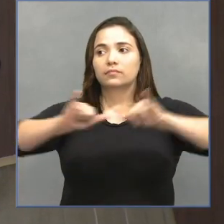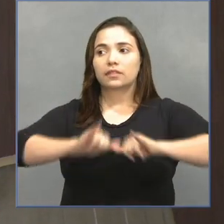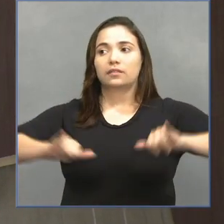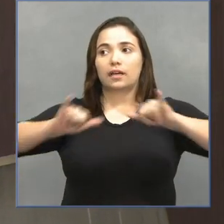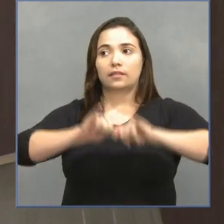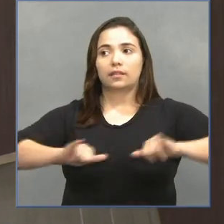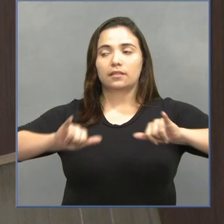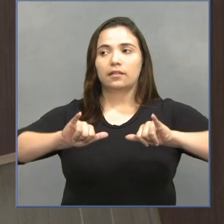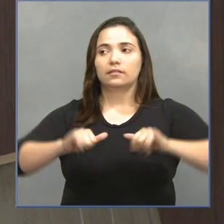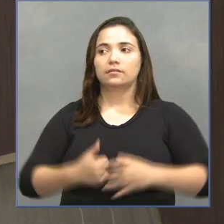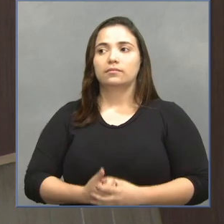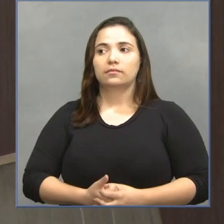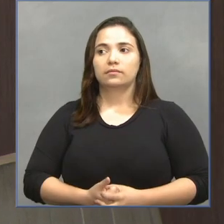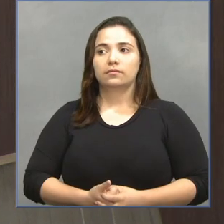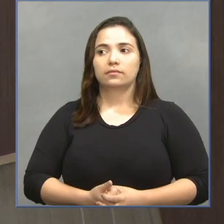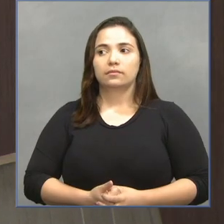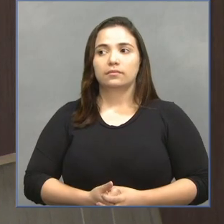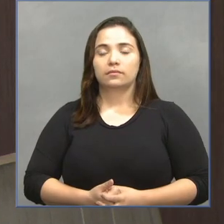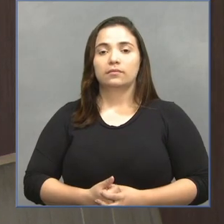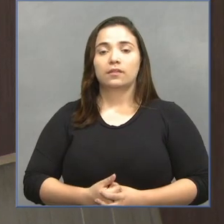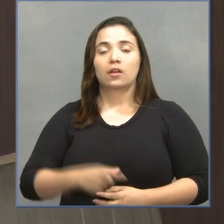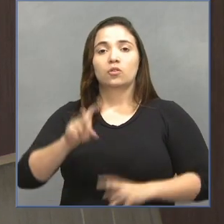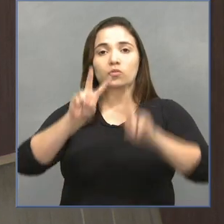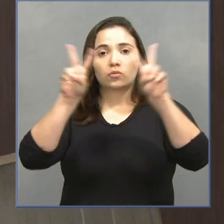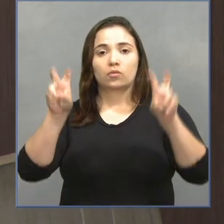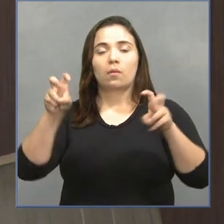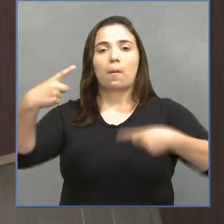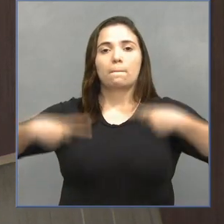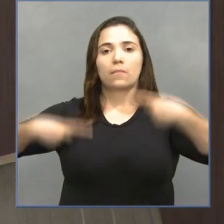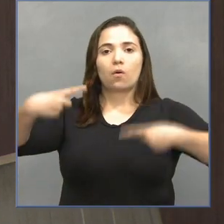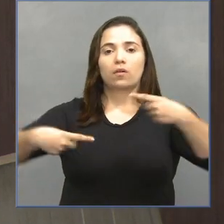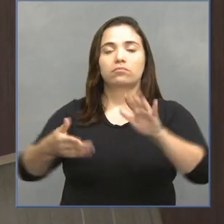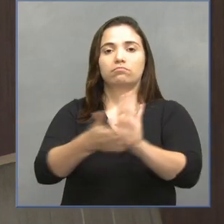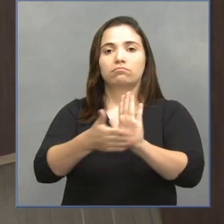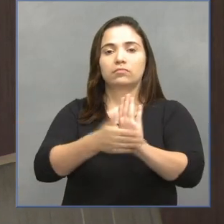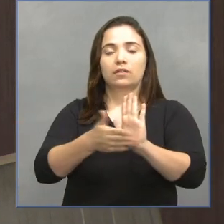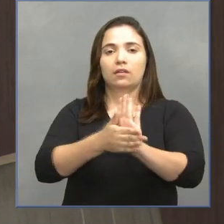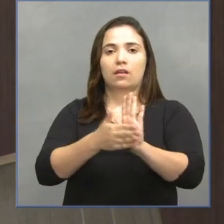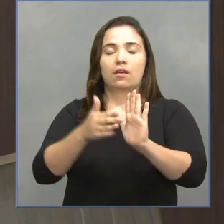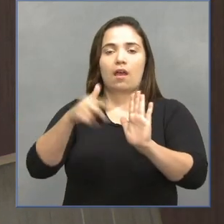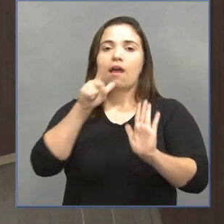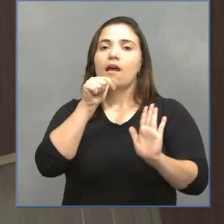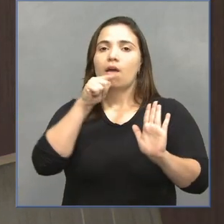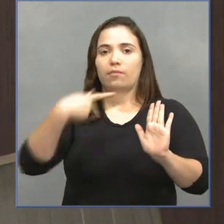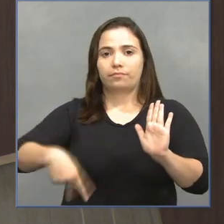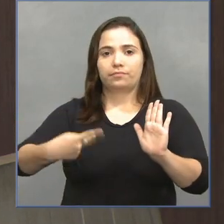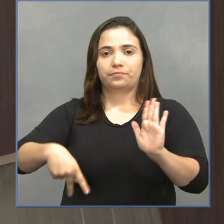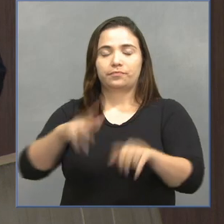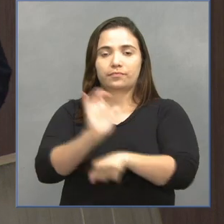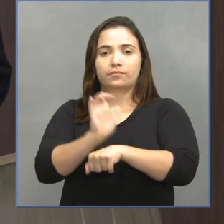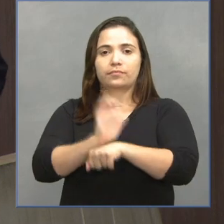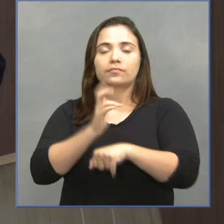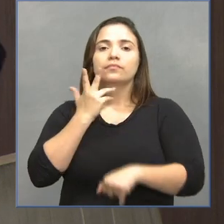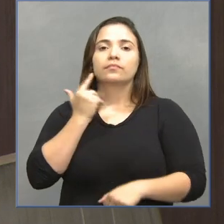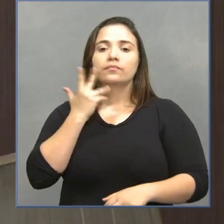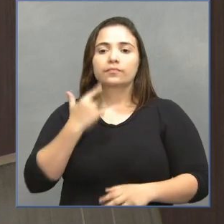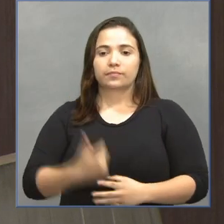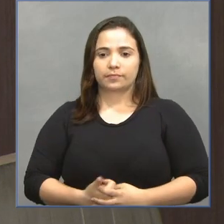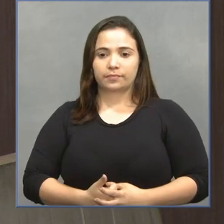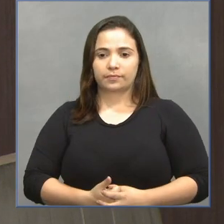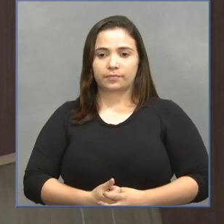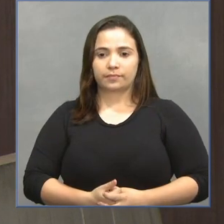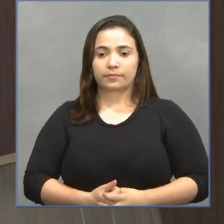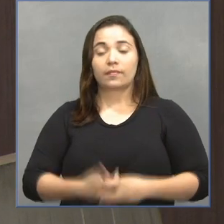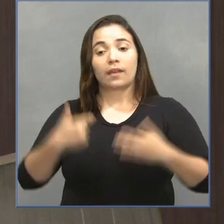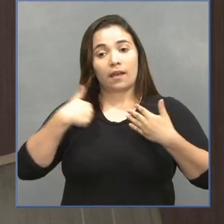crítica à política de recursos hídricos do Estado do Ceará. E eu vou fazê-lo, e desde já